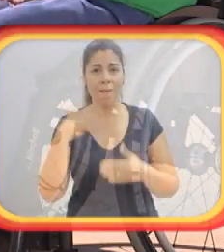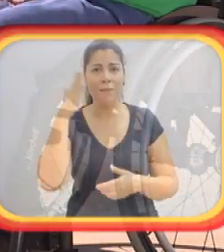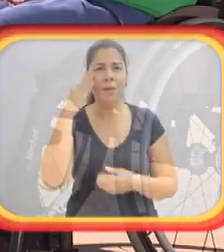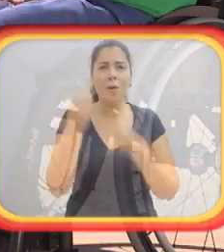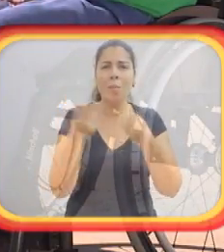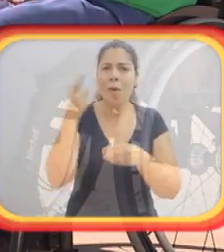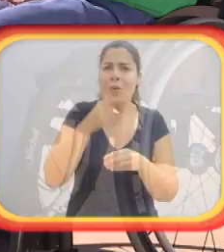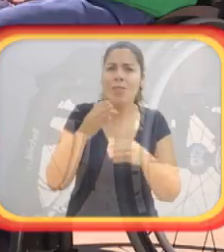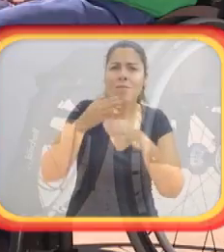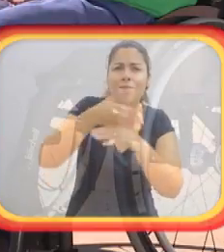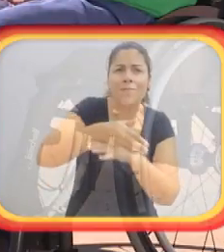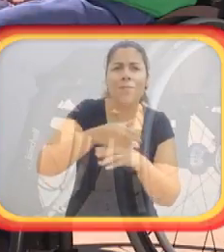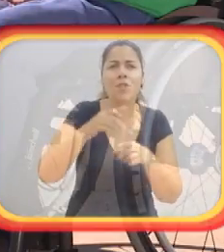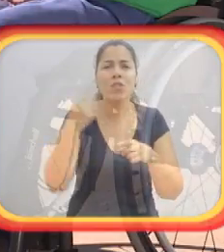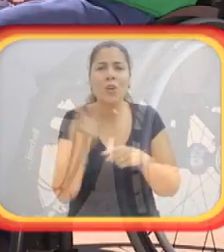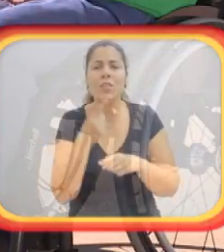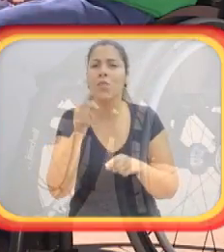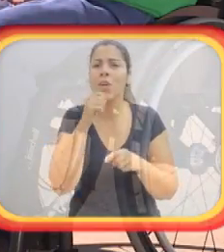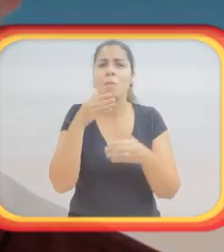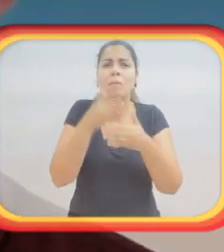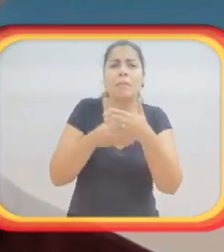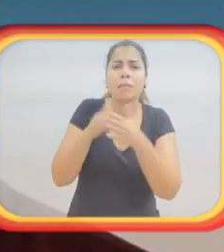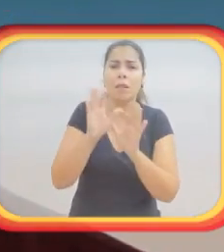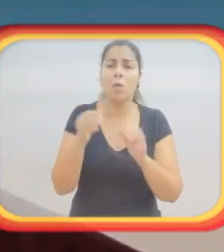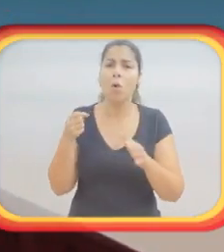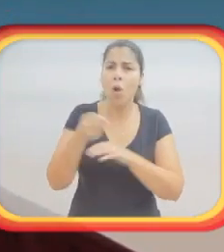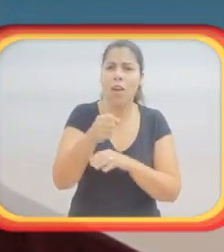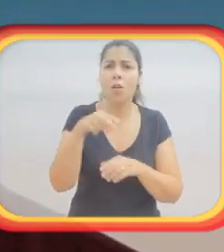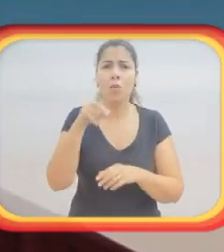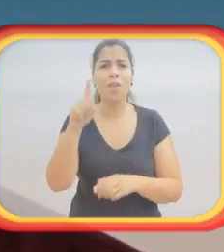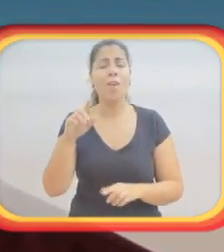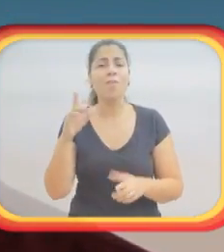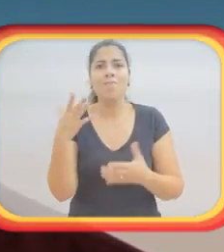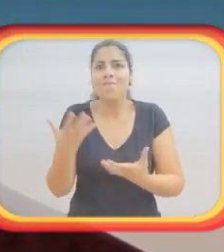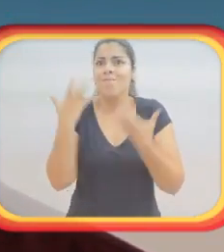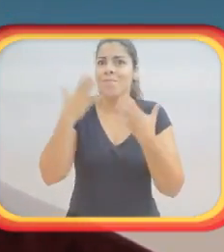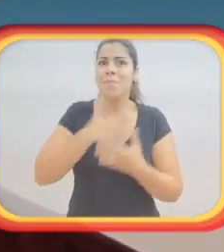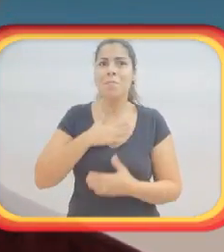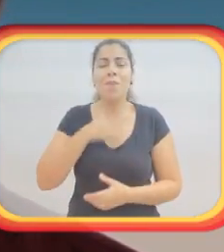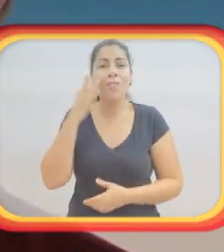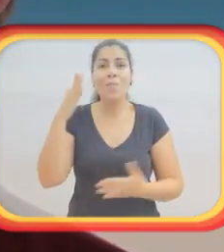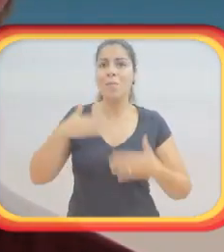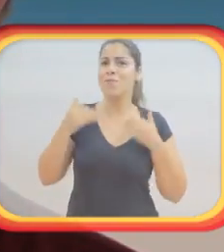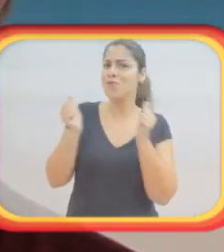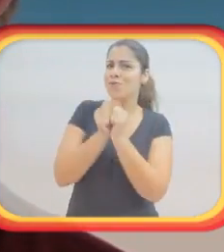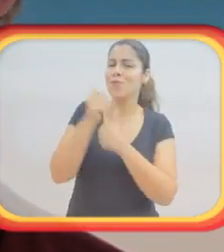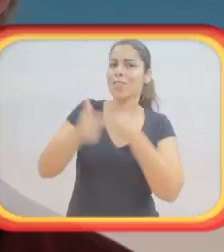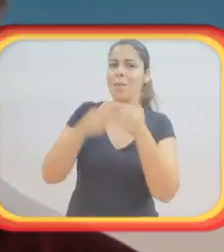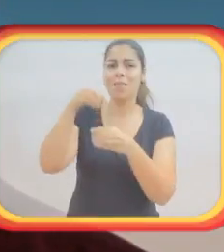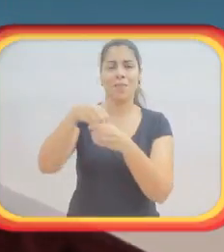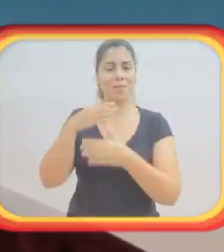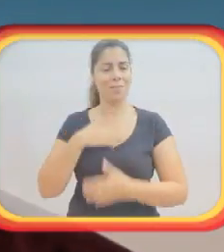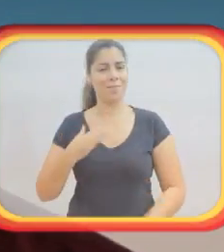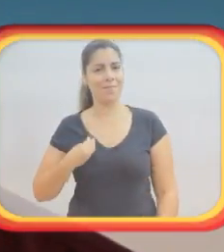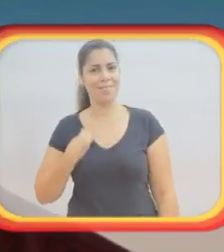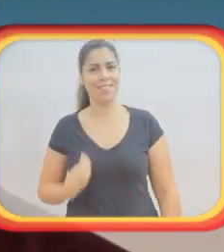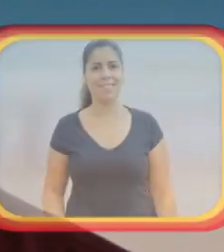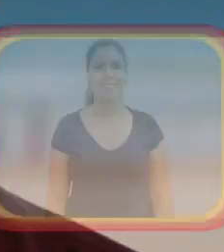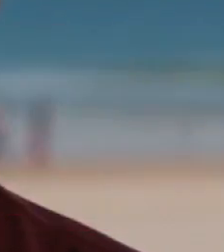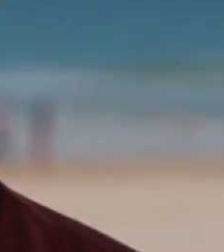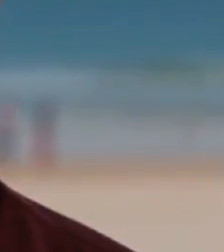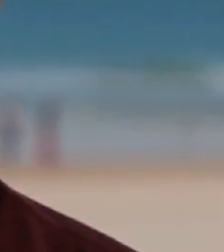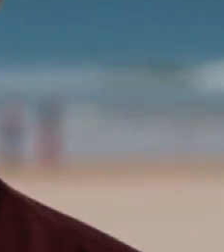surfar? Bom, primeiro é tentar passar a alegria que eu sinto a surfar, tentar passar a outra